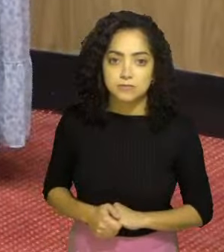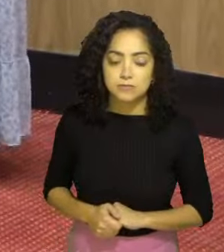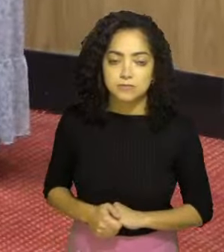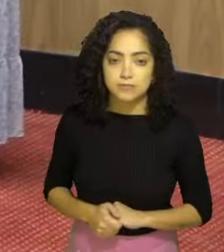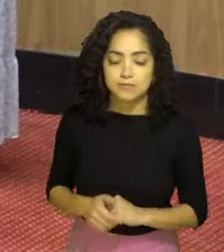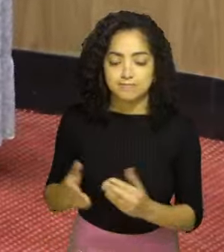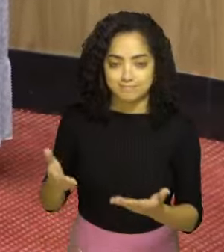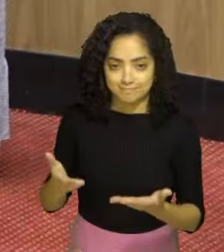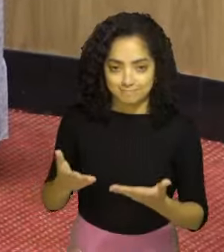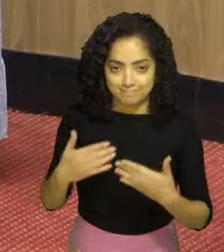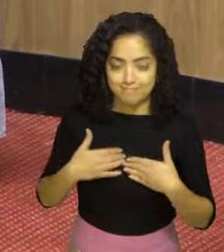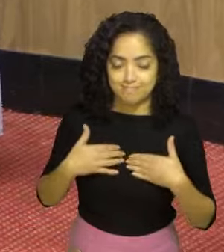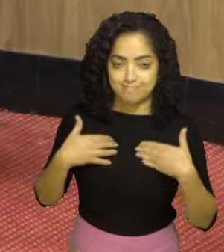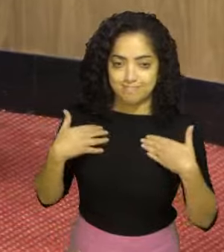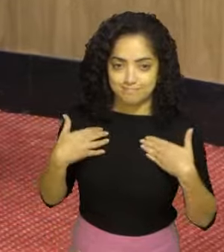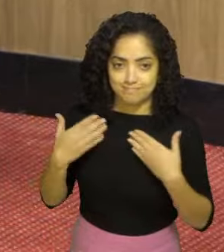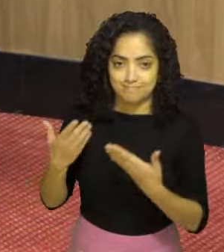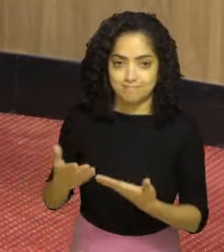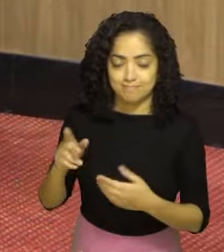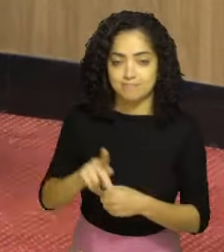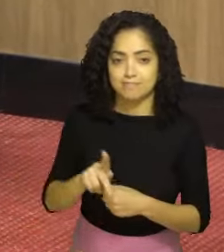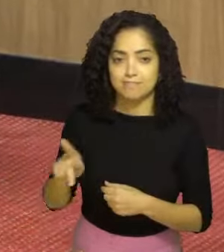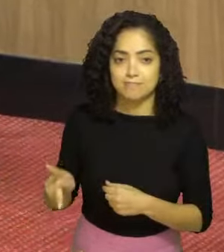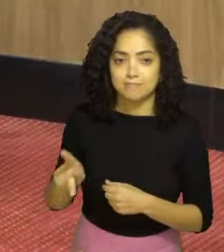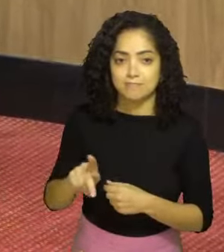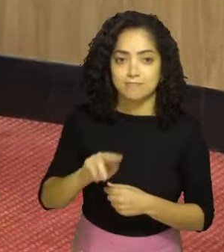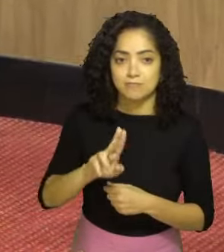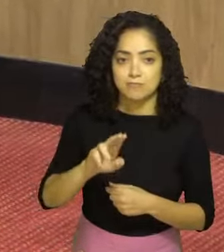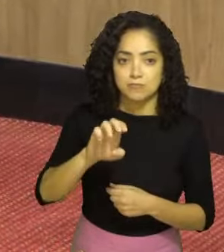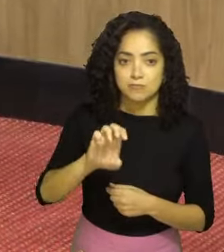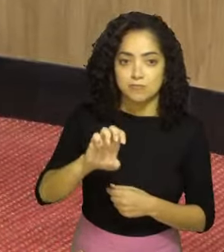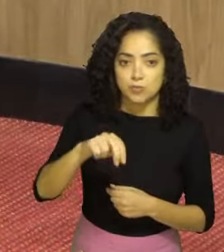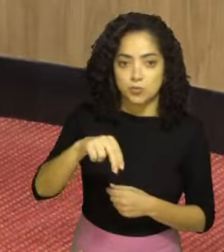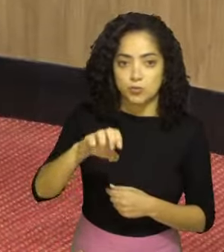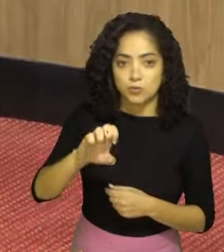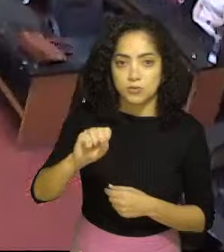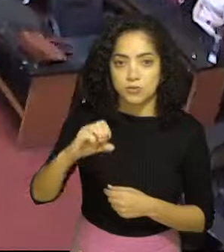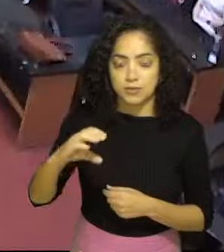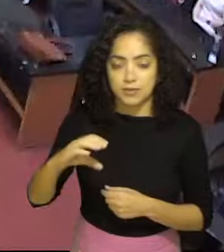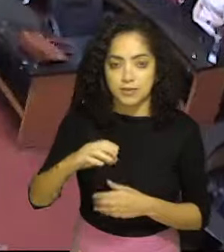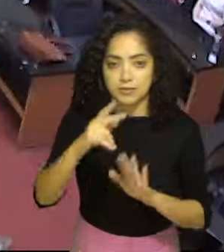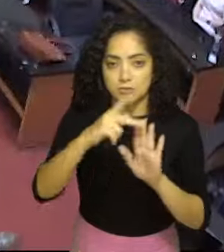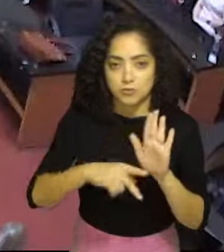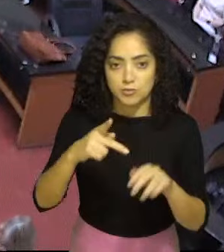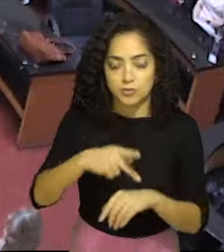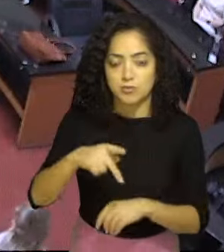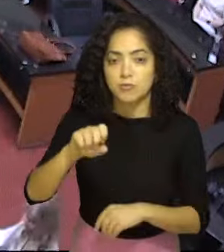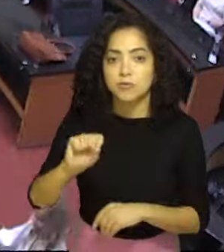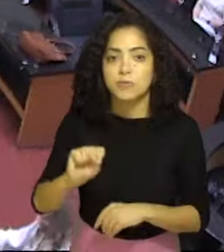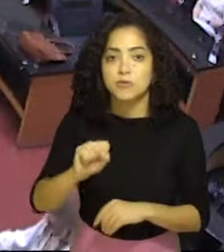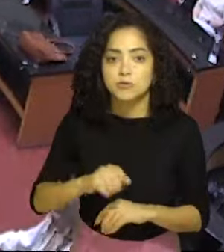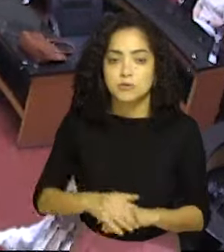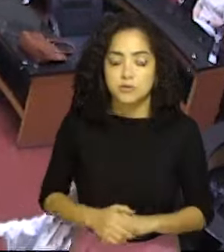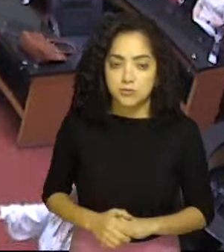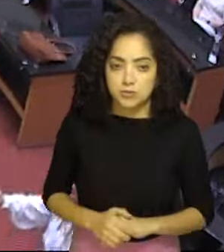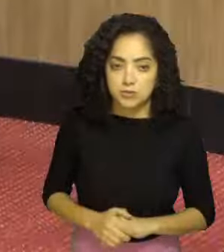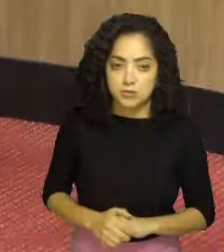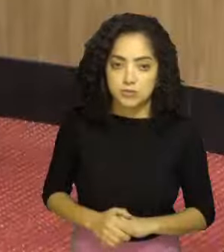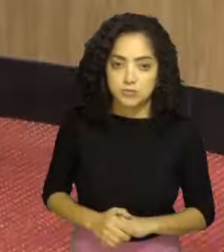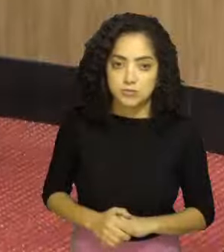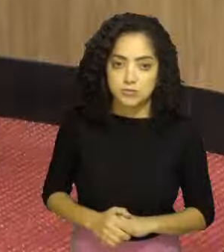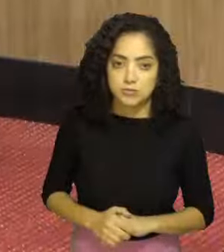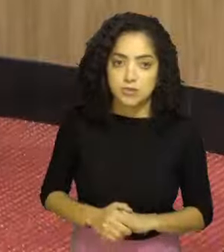Convidamos para receber a homenagem a professora da UNESC e docente titular no programa de pós-graduação